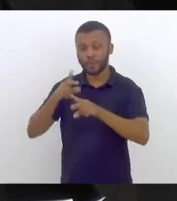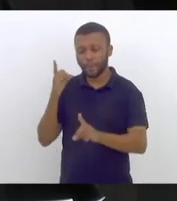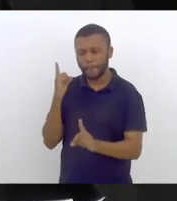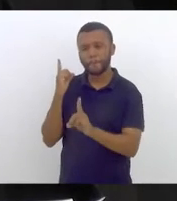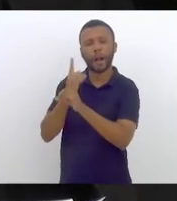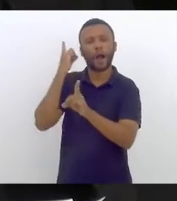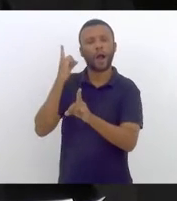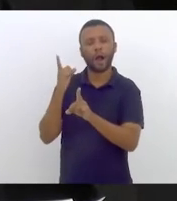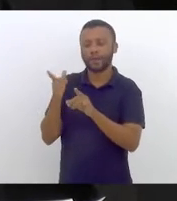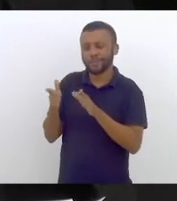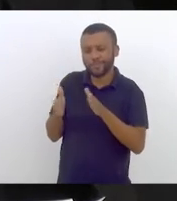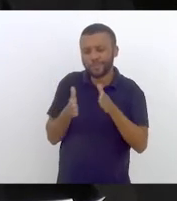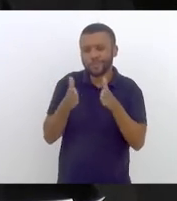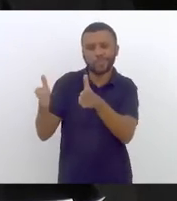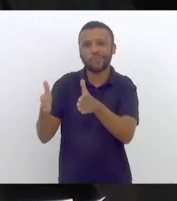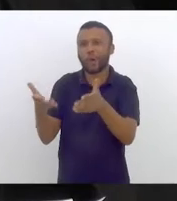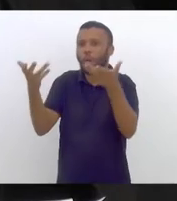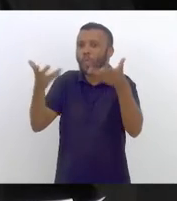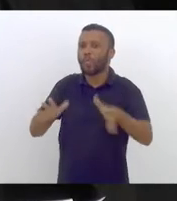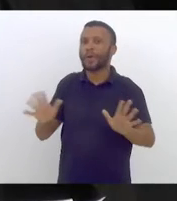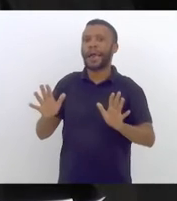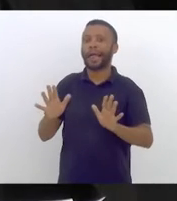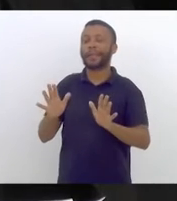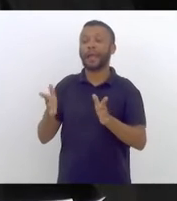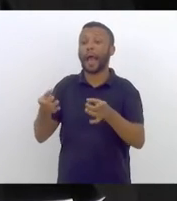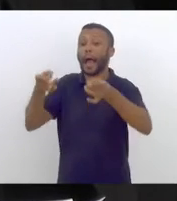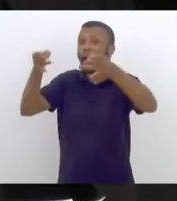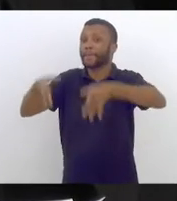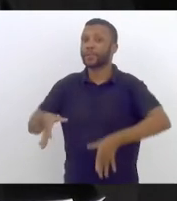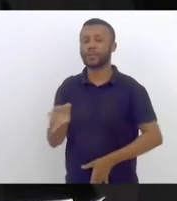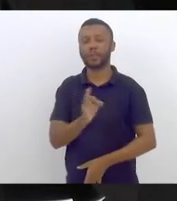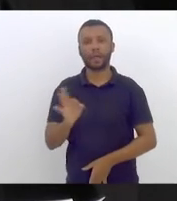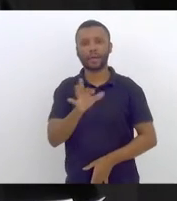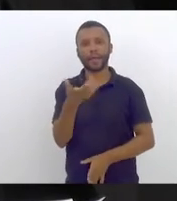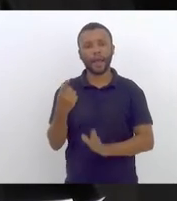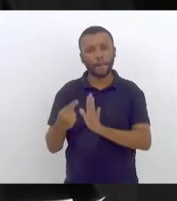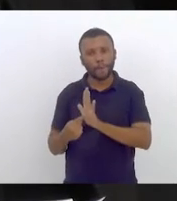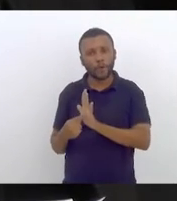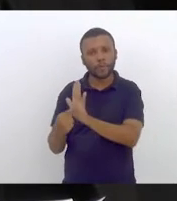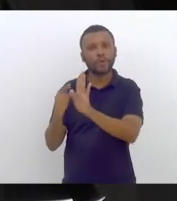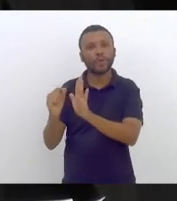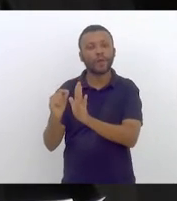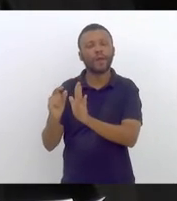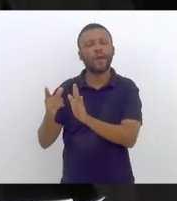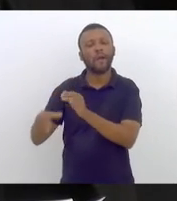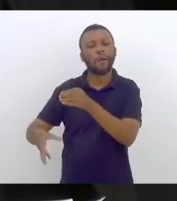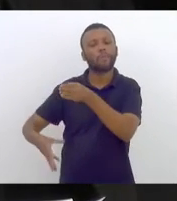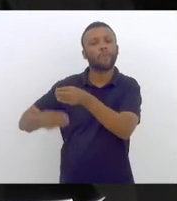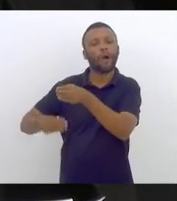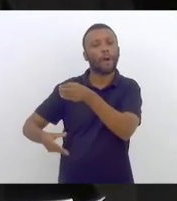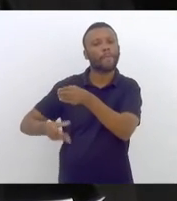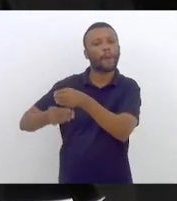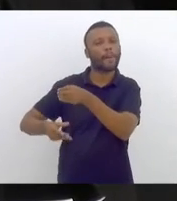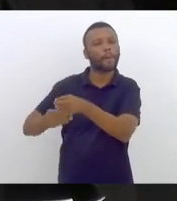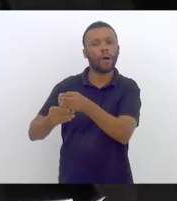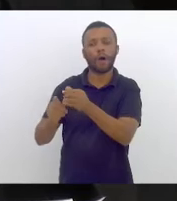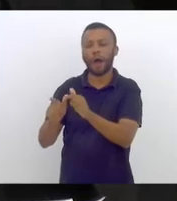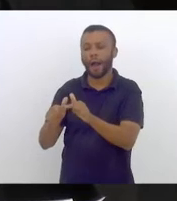caminho, Eliomar, eles não querem sair dessa trilha, querem apontar na direção do incremento dessas ações